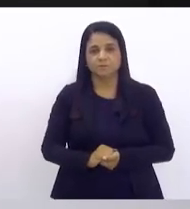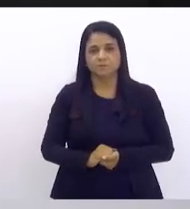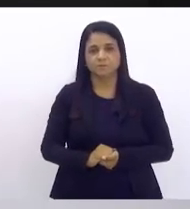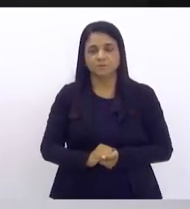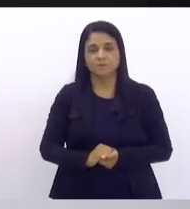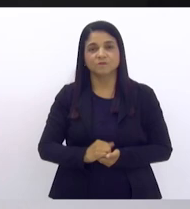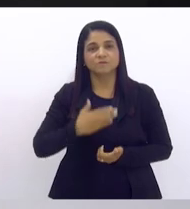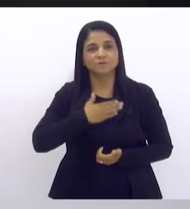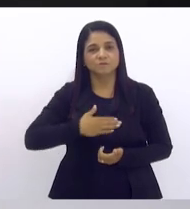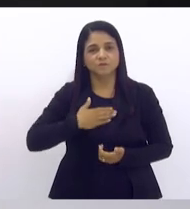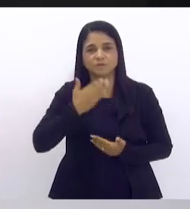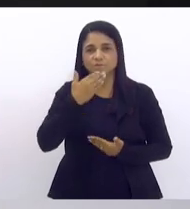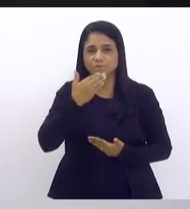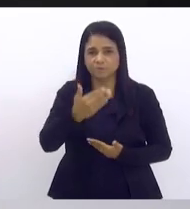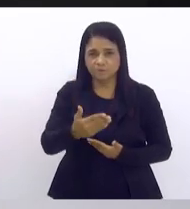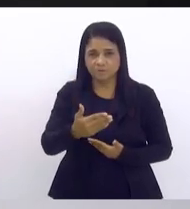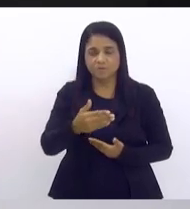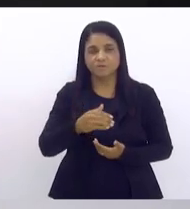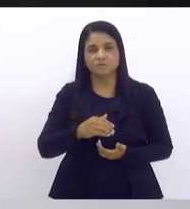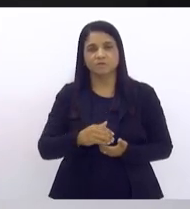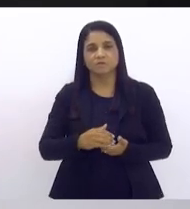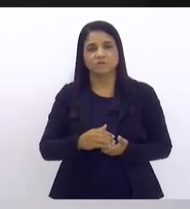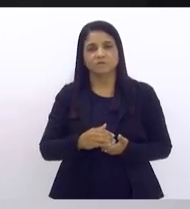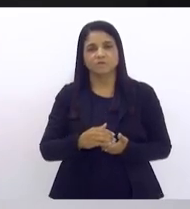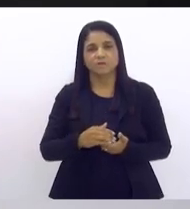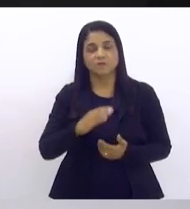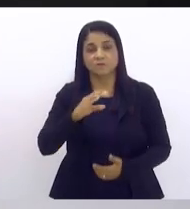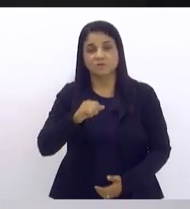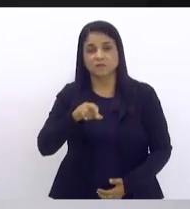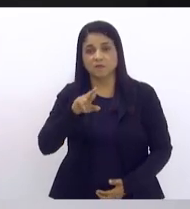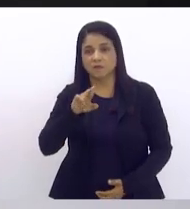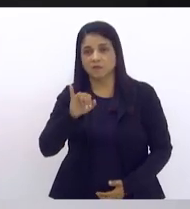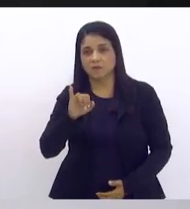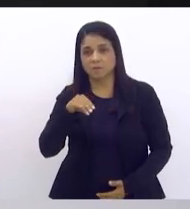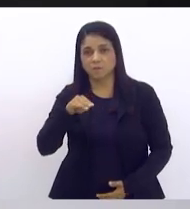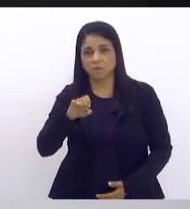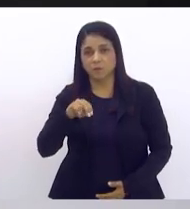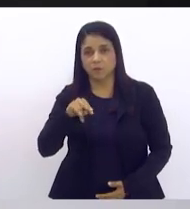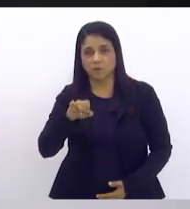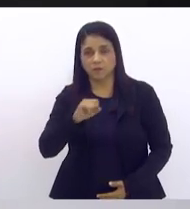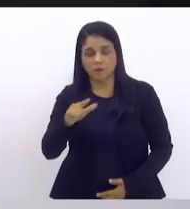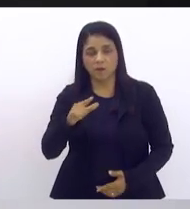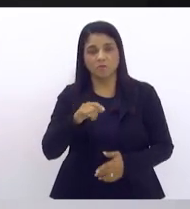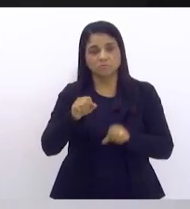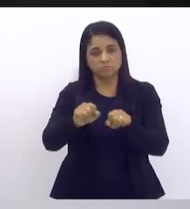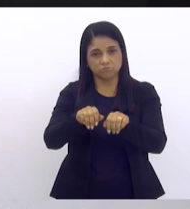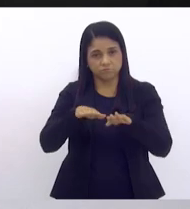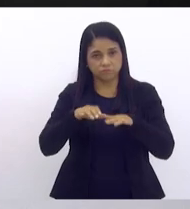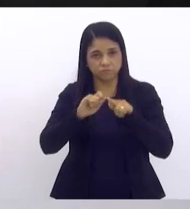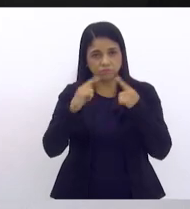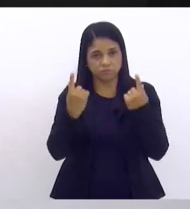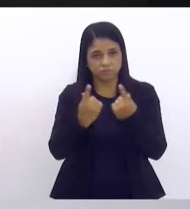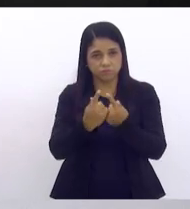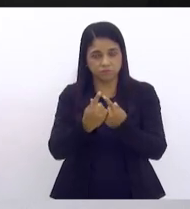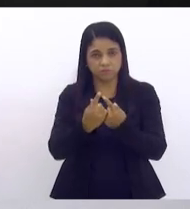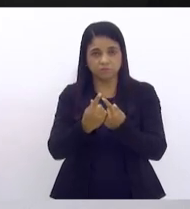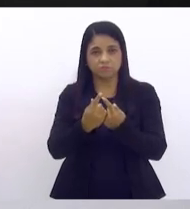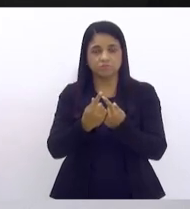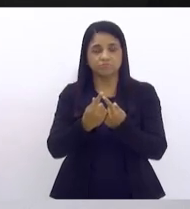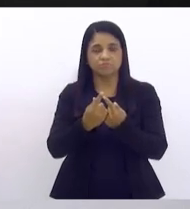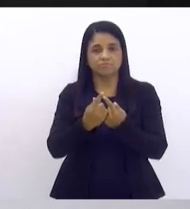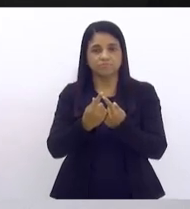Gostaria, então, de pedir que o nosso cerimonial aqui da Assembleia Legislativa do Estado do Rio de Janeiro conduza o